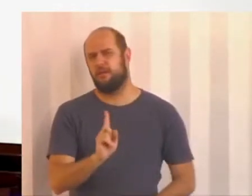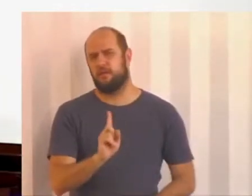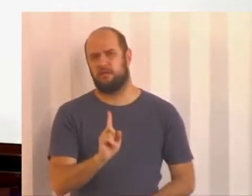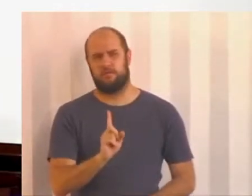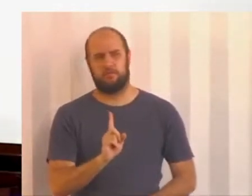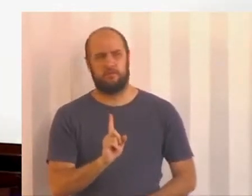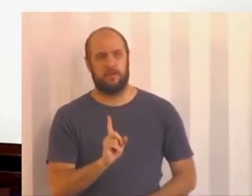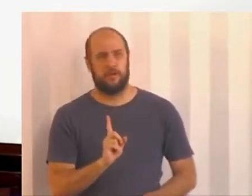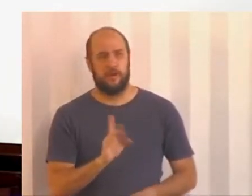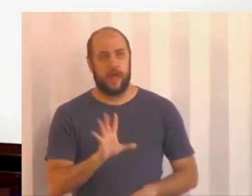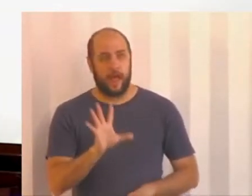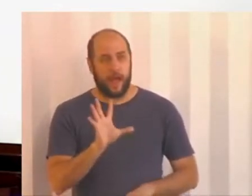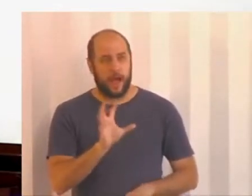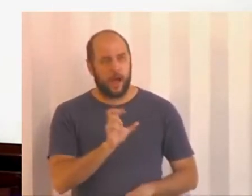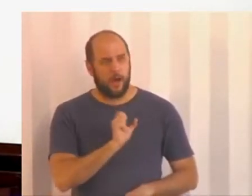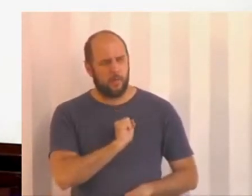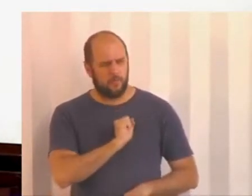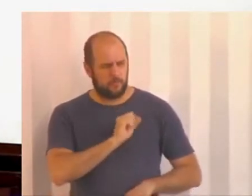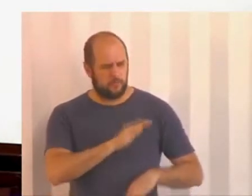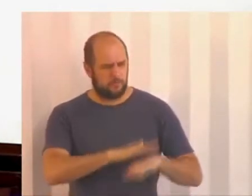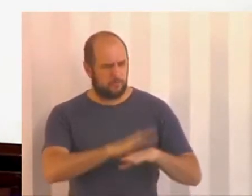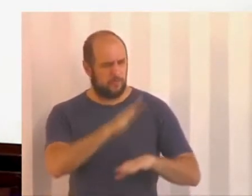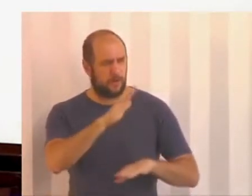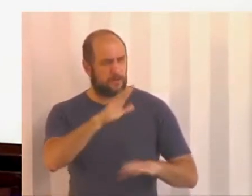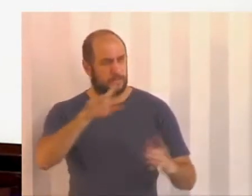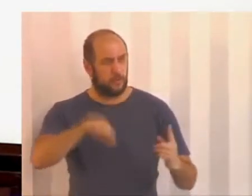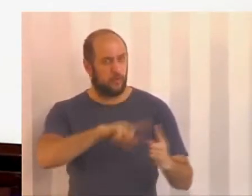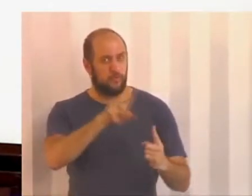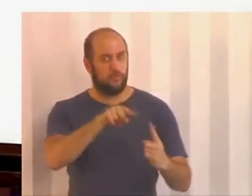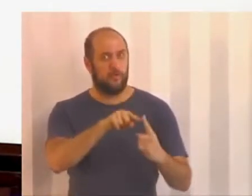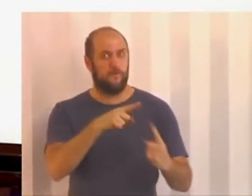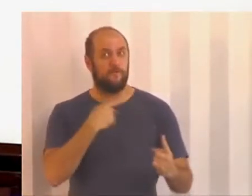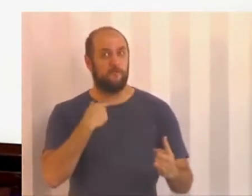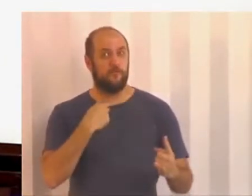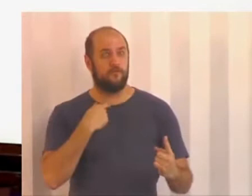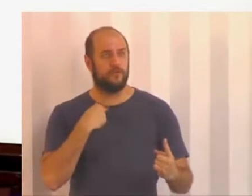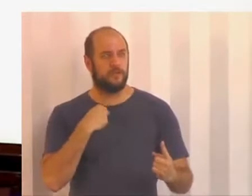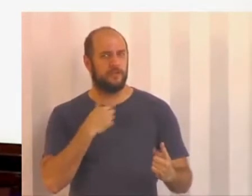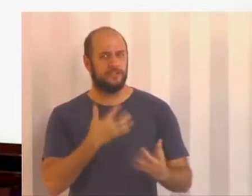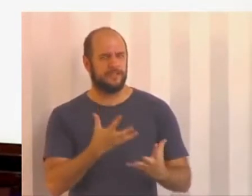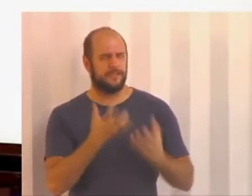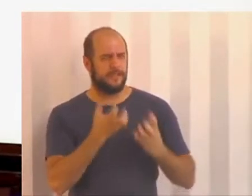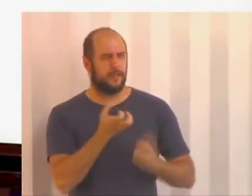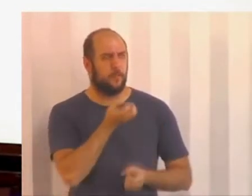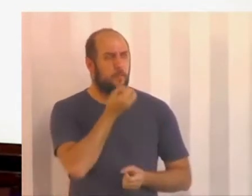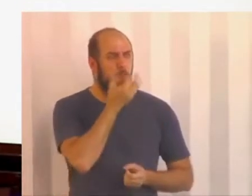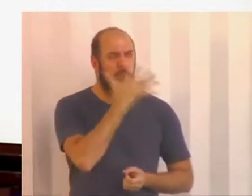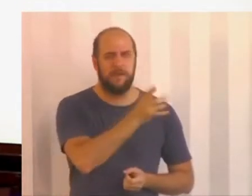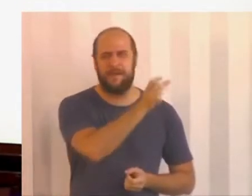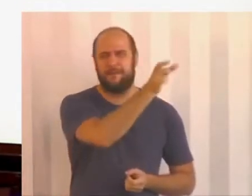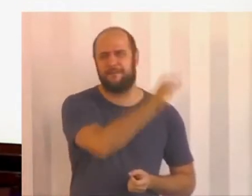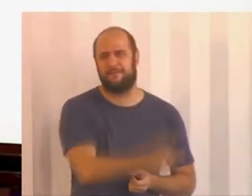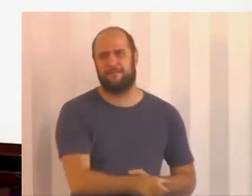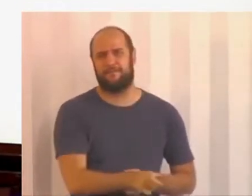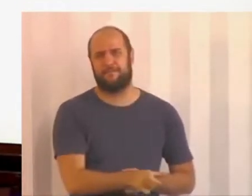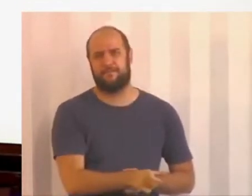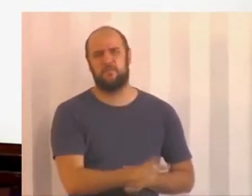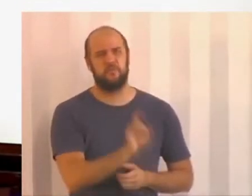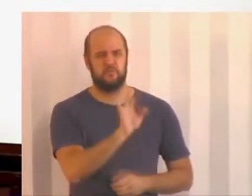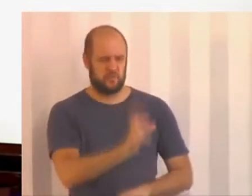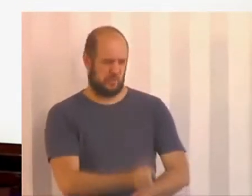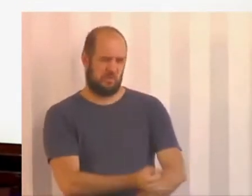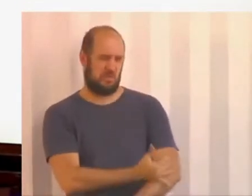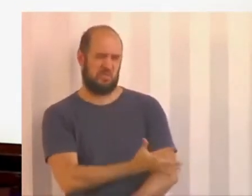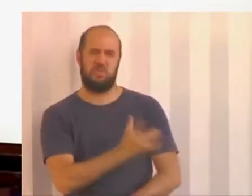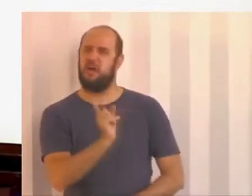ao outro, é na verdade uma intenção em buscar o bem-estar, antes de sentir qualquer sentimento para com